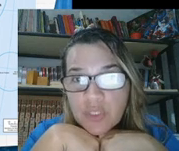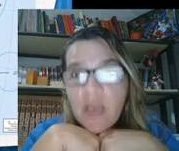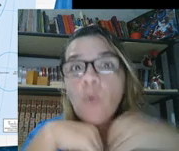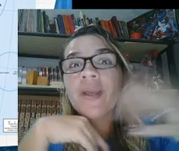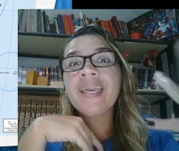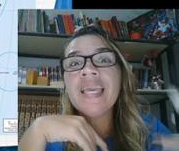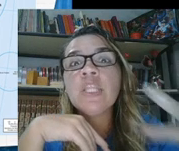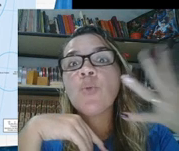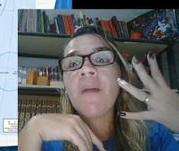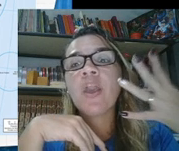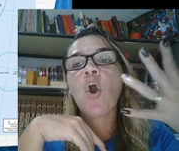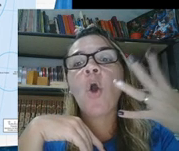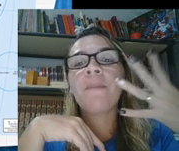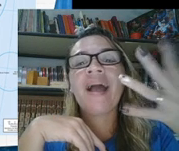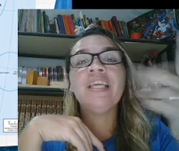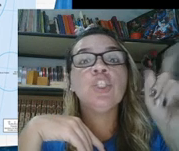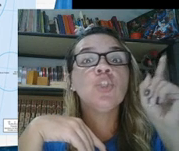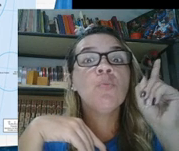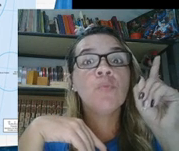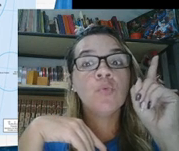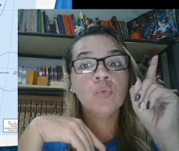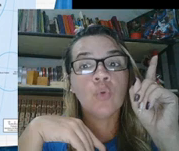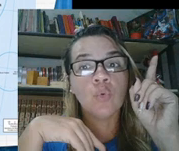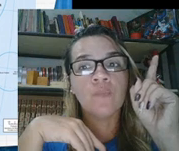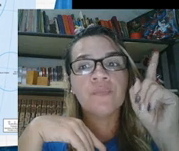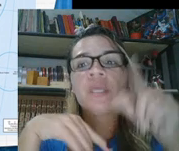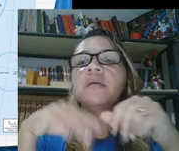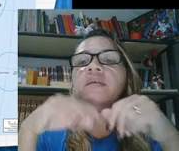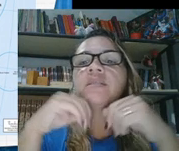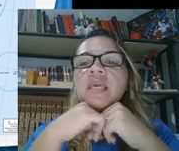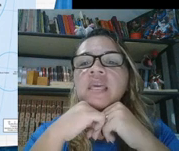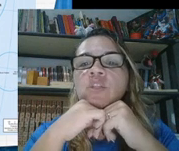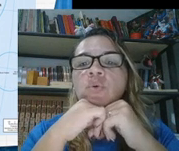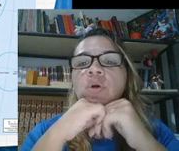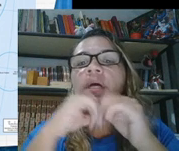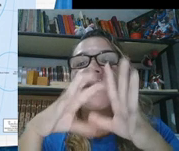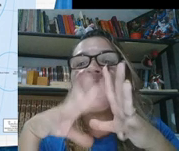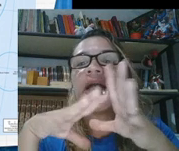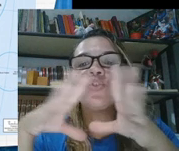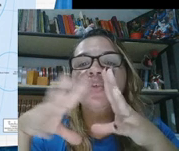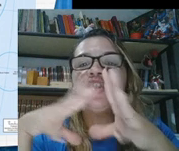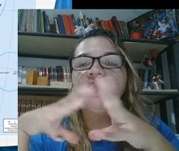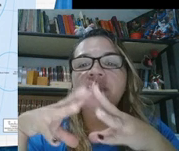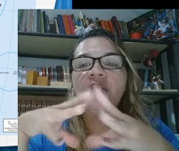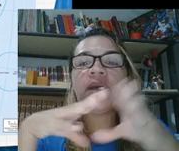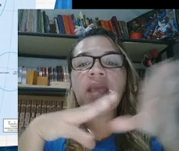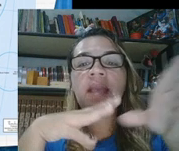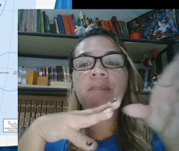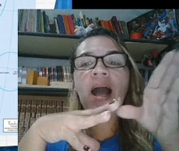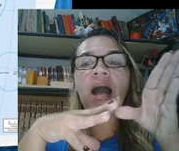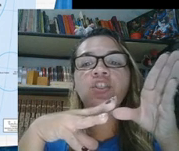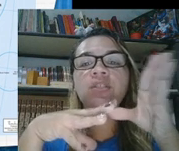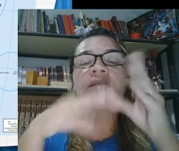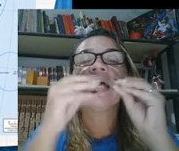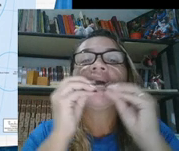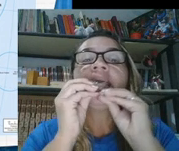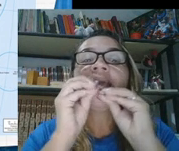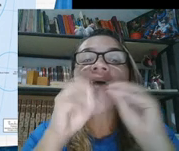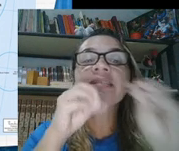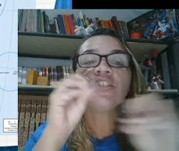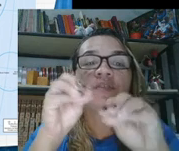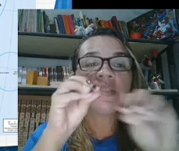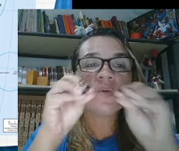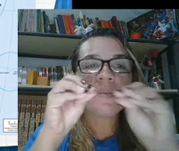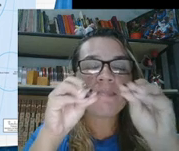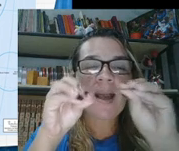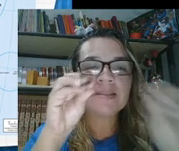8.515.767,049 km². É o quinto maior país do mundo, sendo, né, a sua divisão aí em partes E